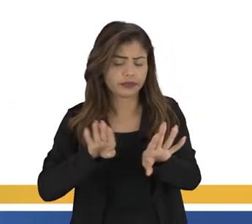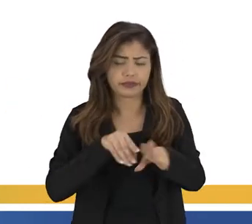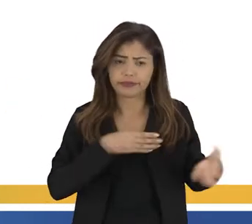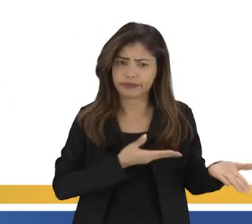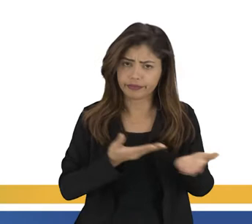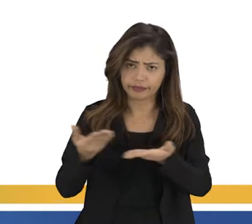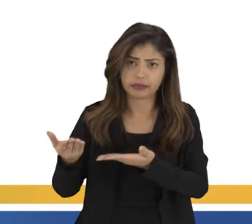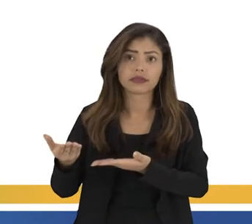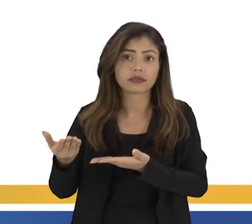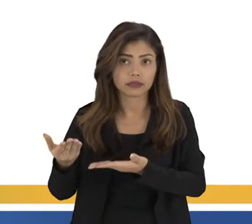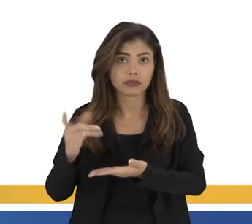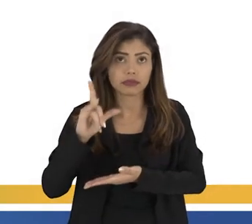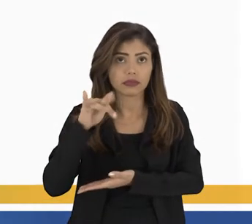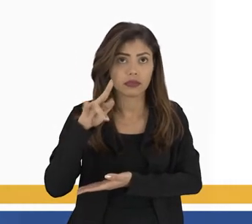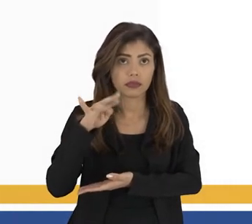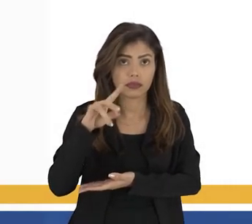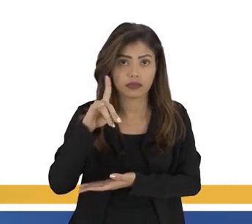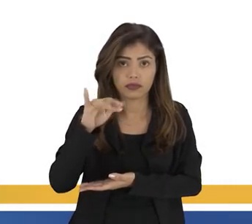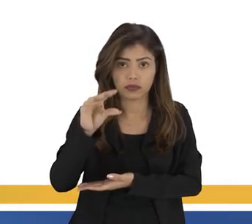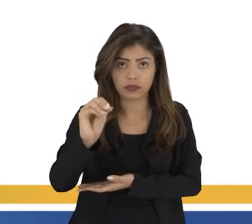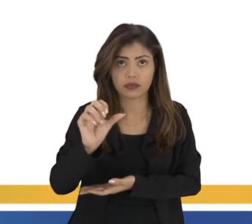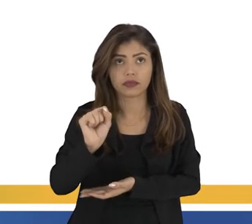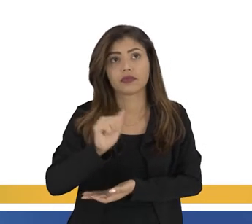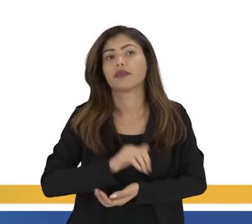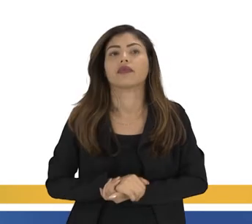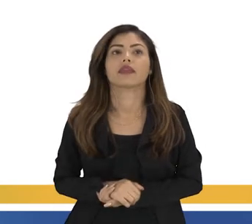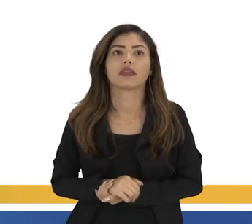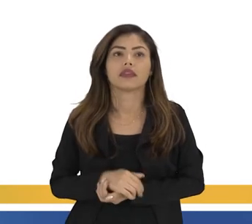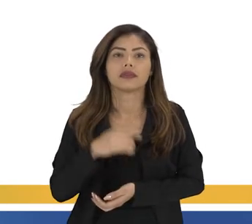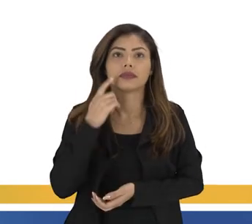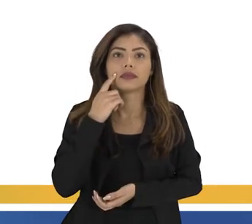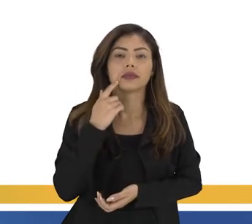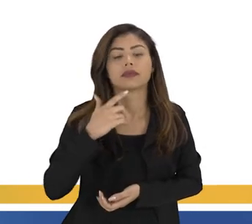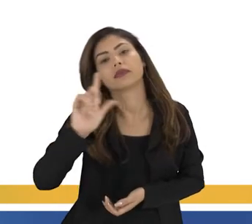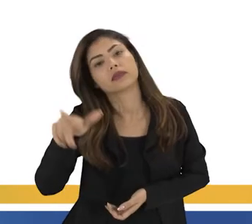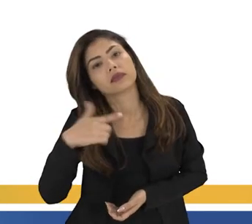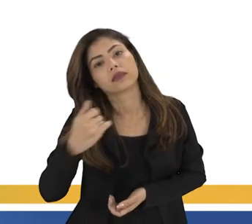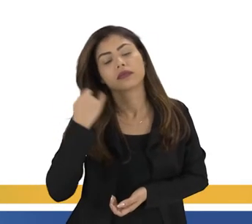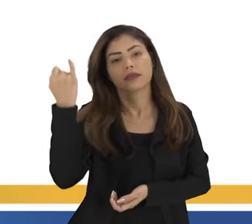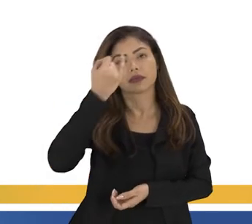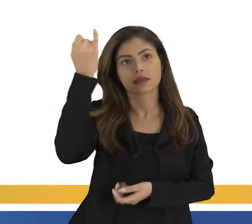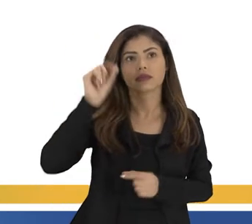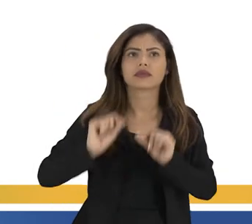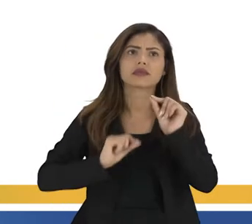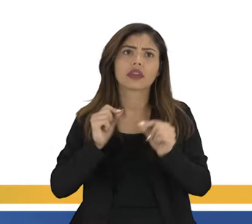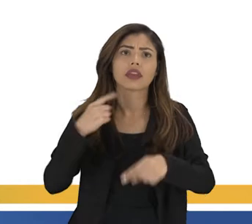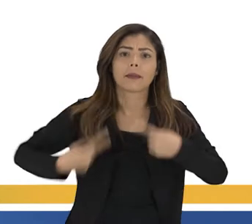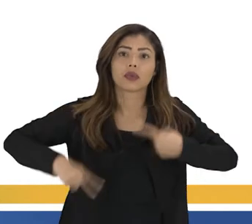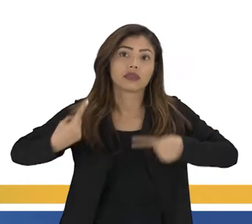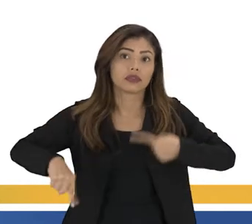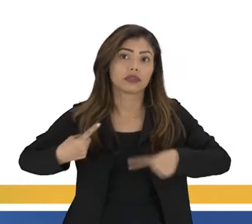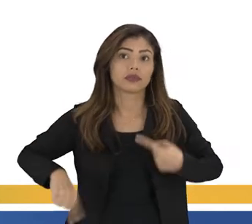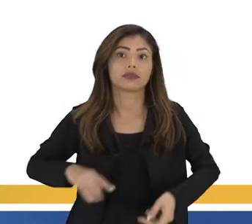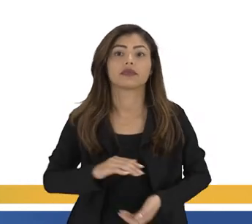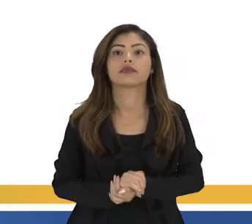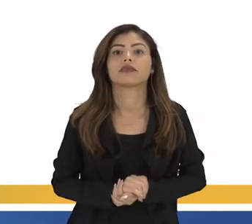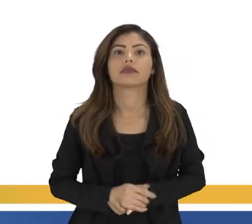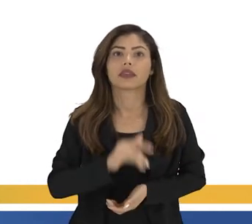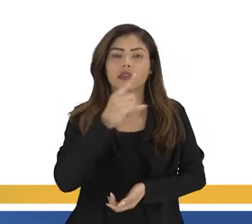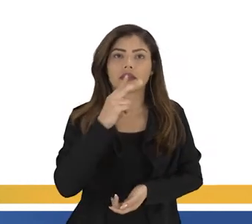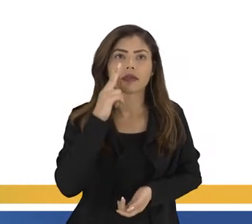presença aí de latifúndios e a outra coisa importante era a questão da política